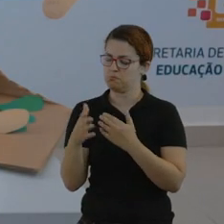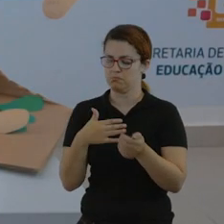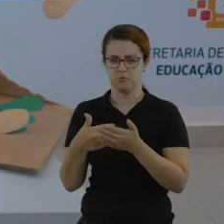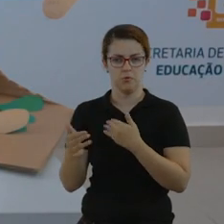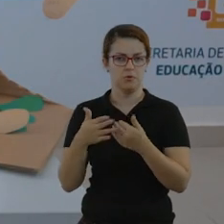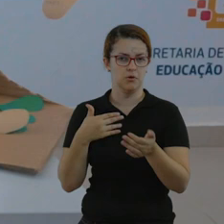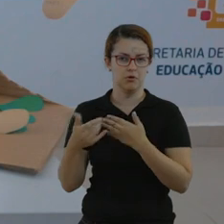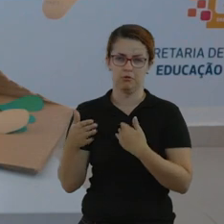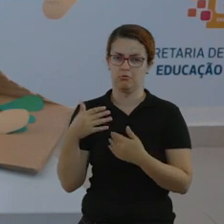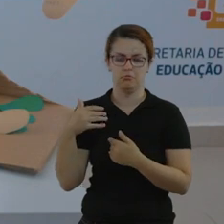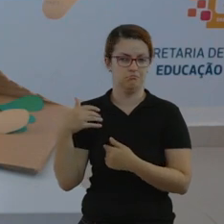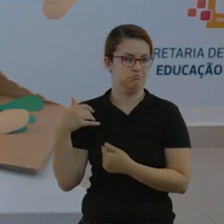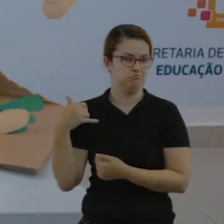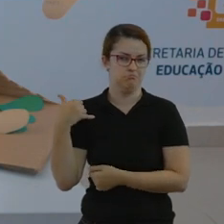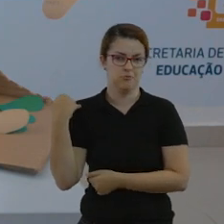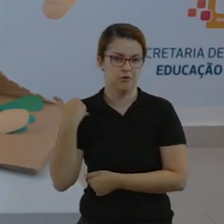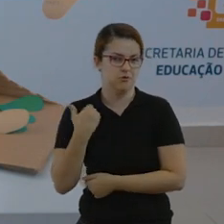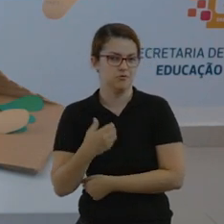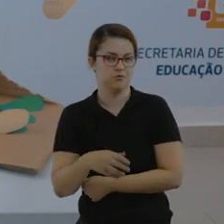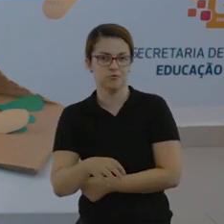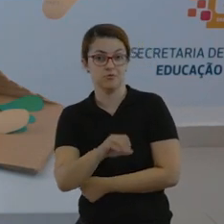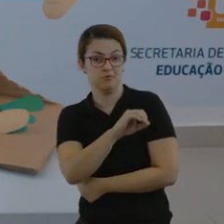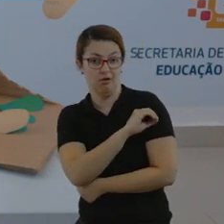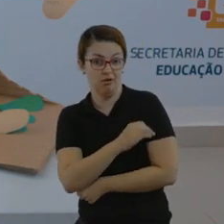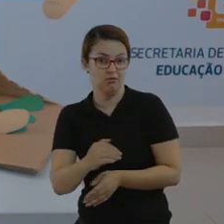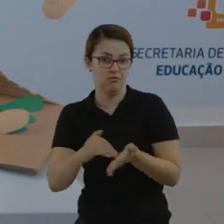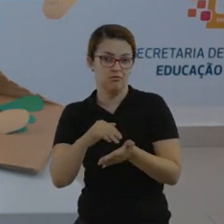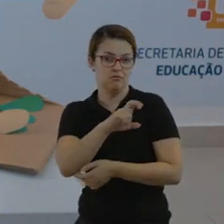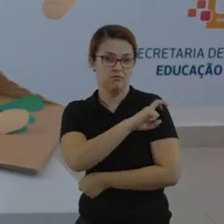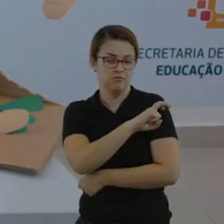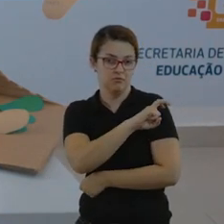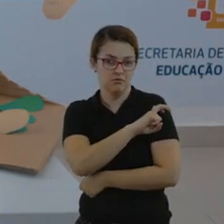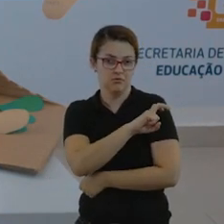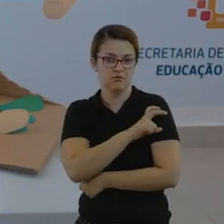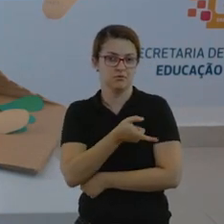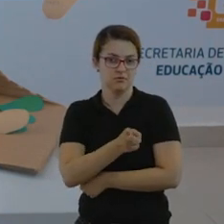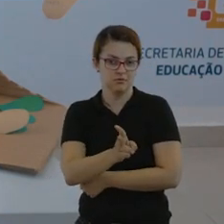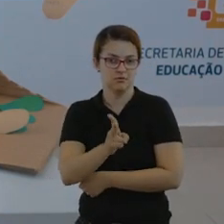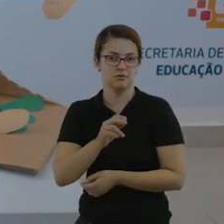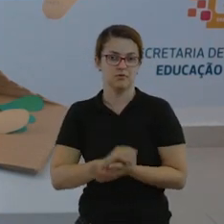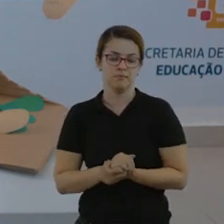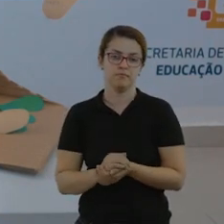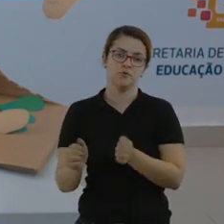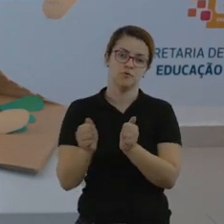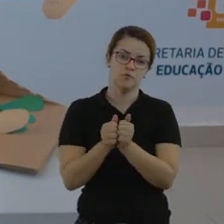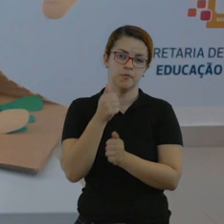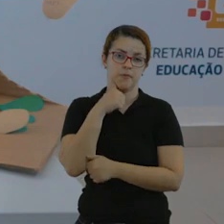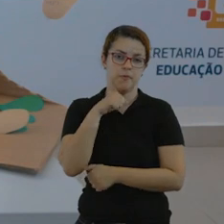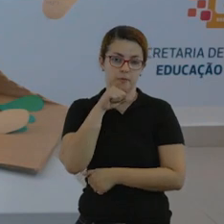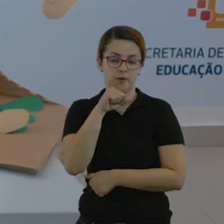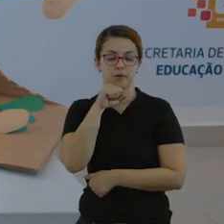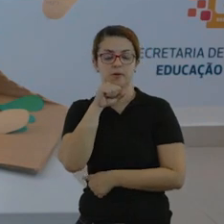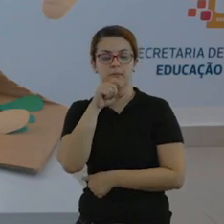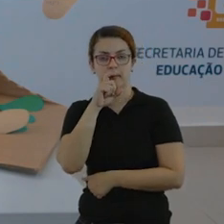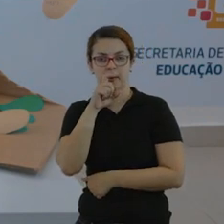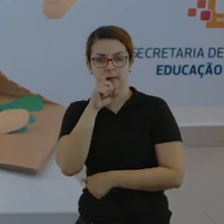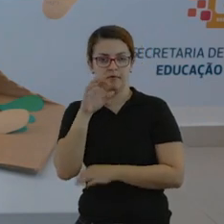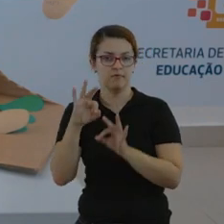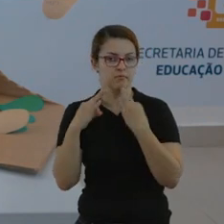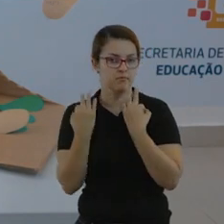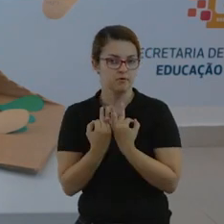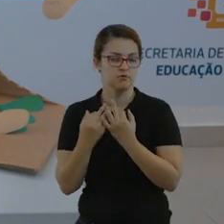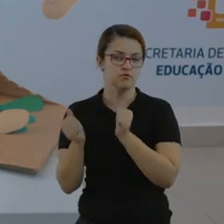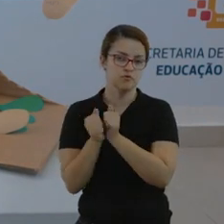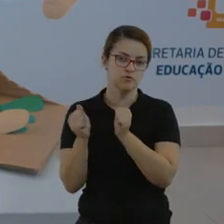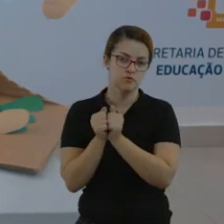em todas as idades, né? Desde o pré até o quinto ano. Sempre os pais acompanhando o